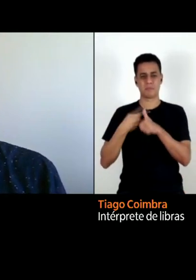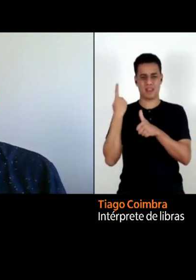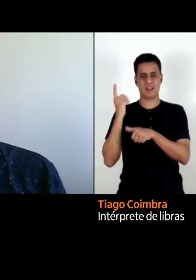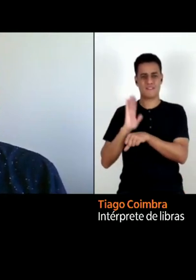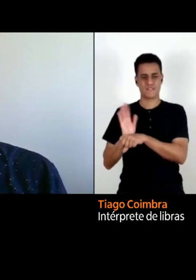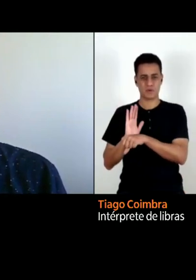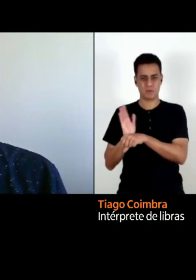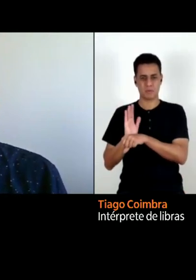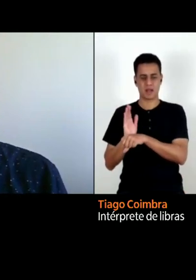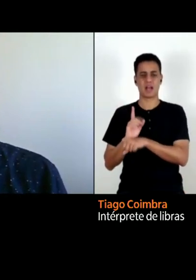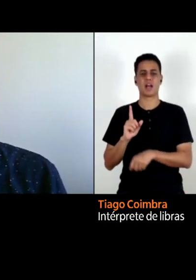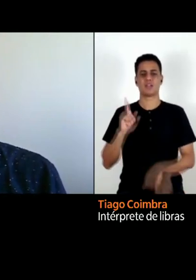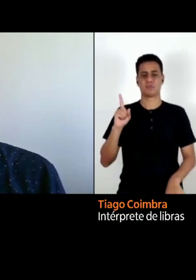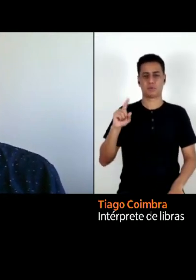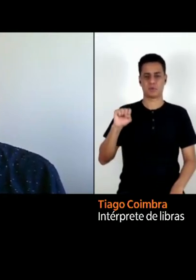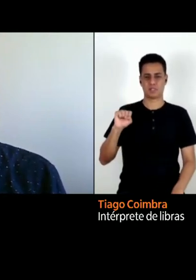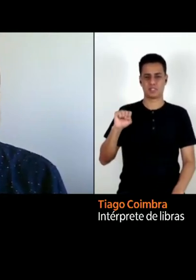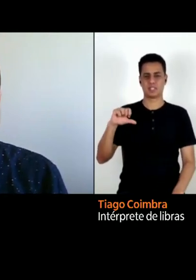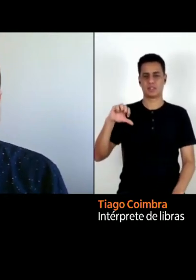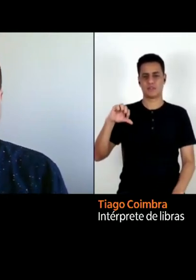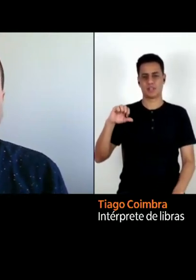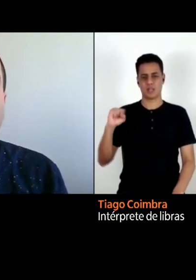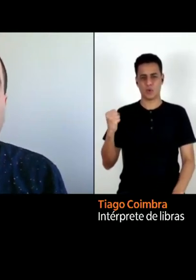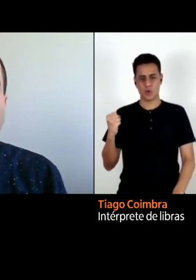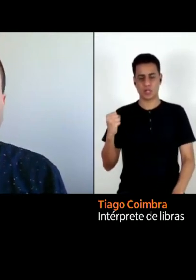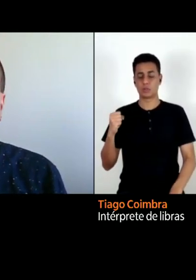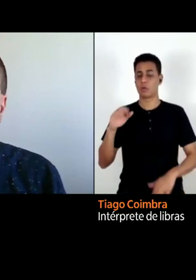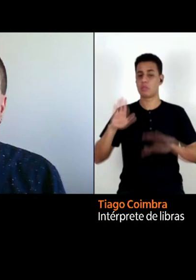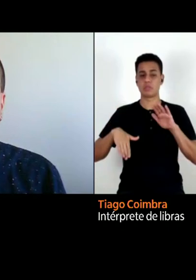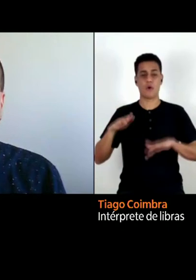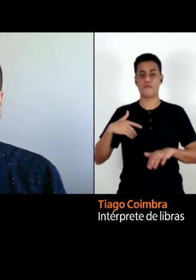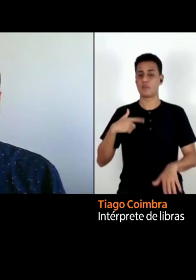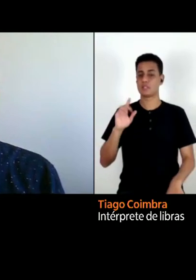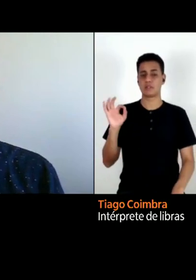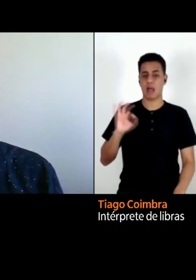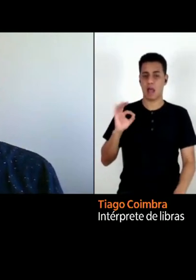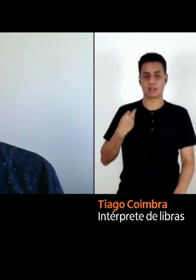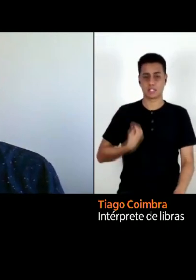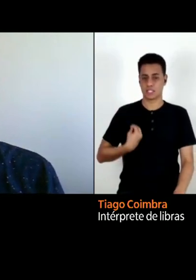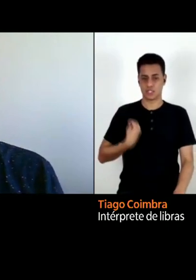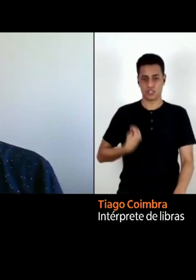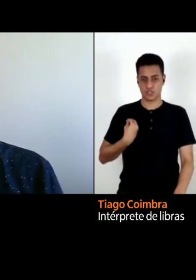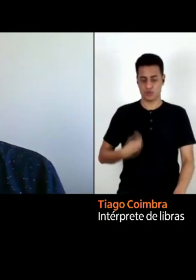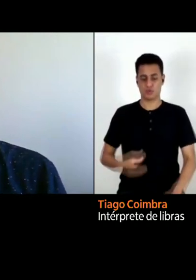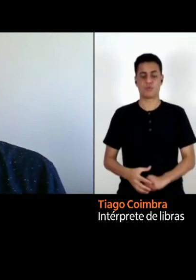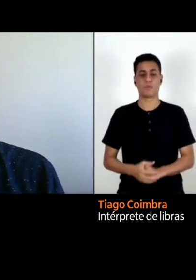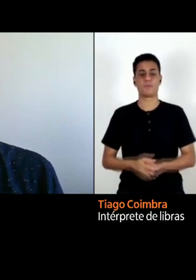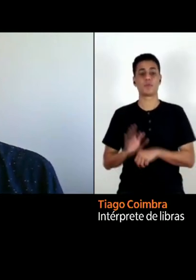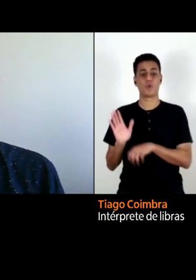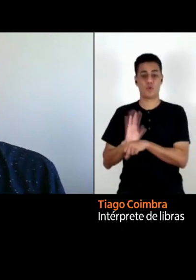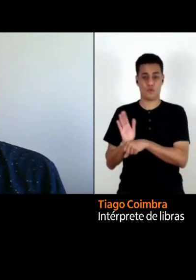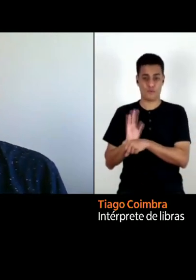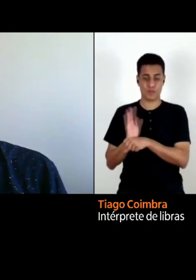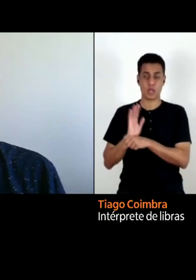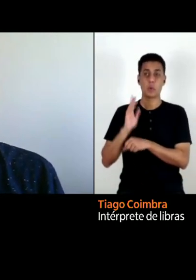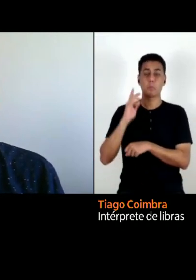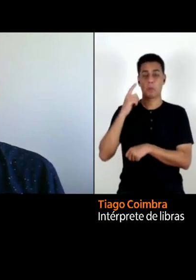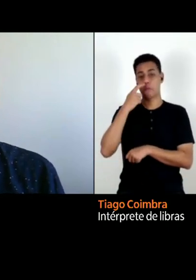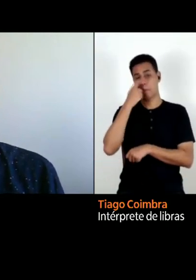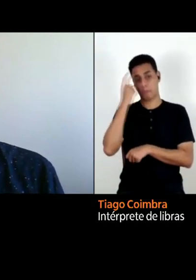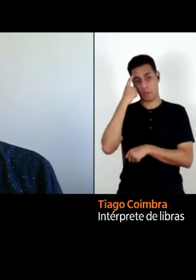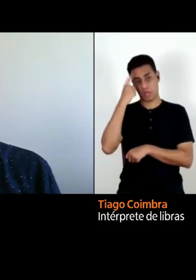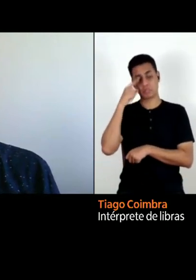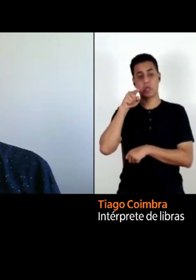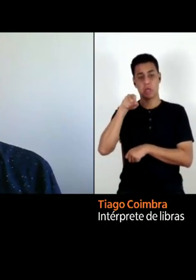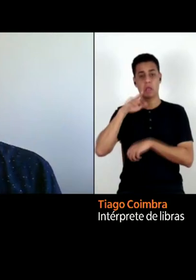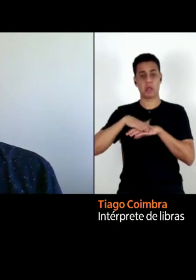1898, talvez nem tenha existido. O filme, supostamente rodado por Afonso Segreto